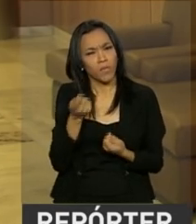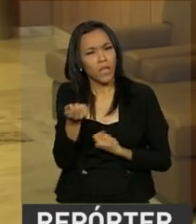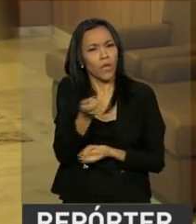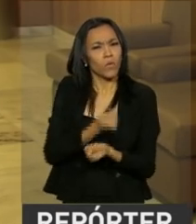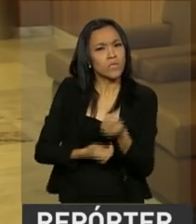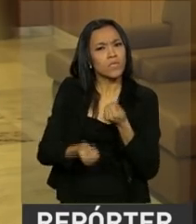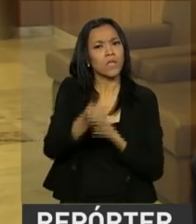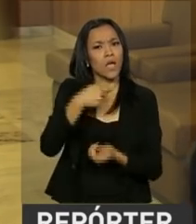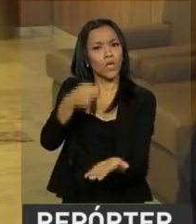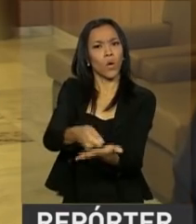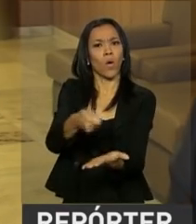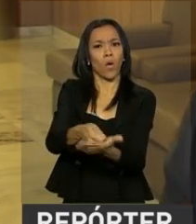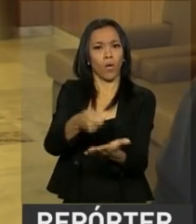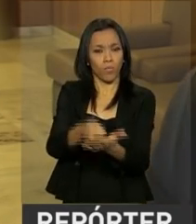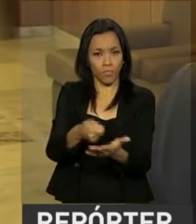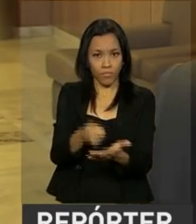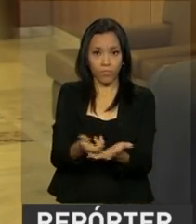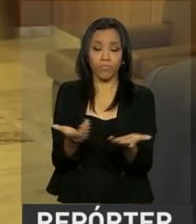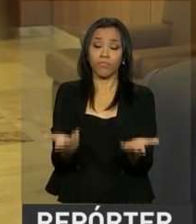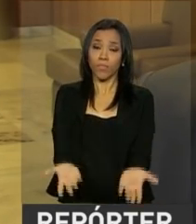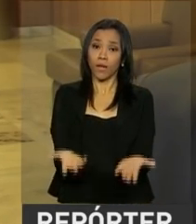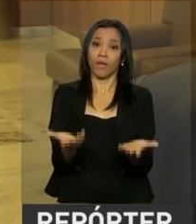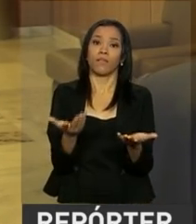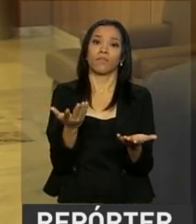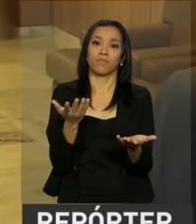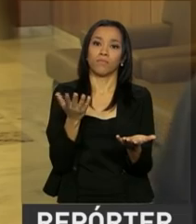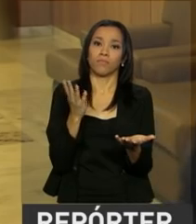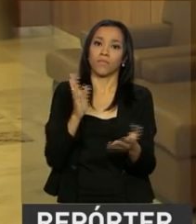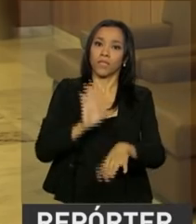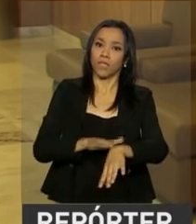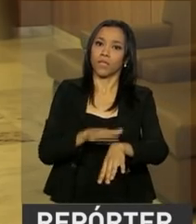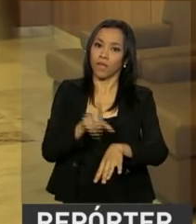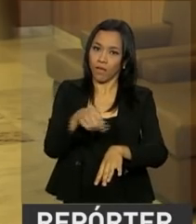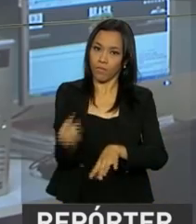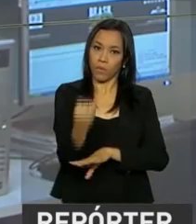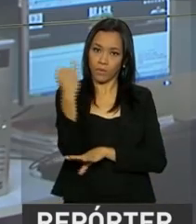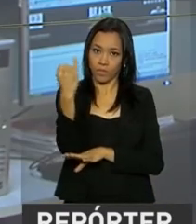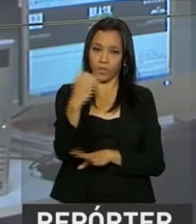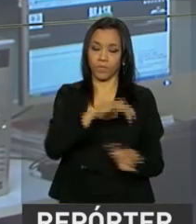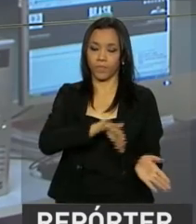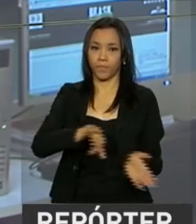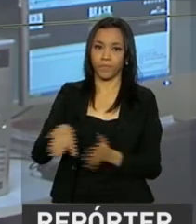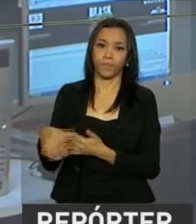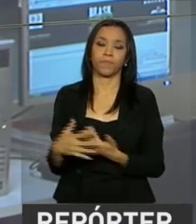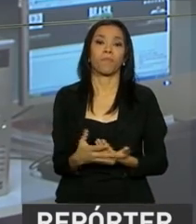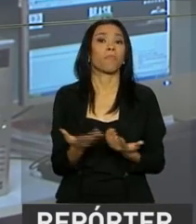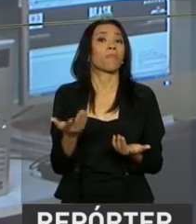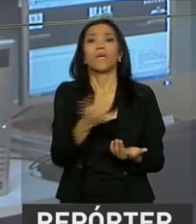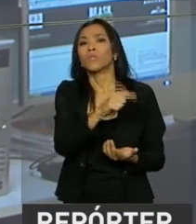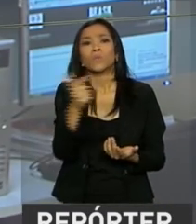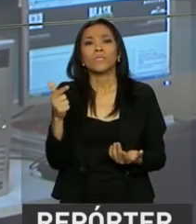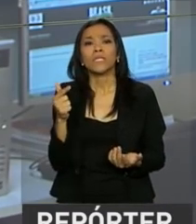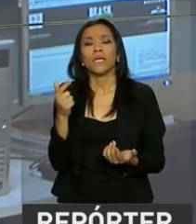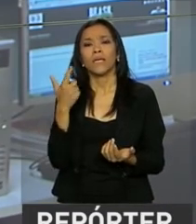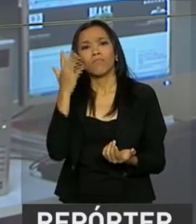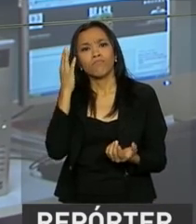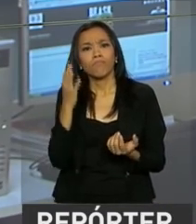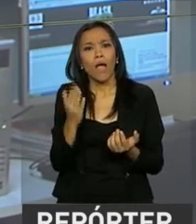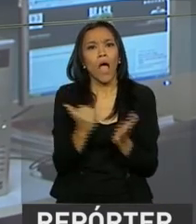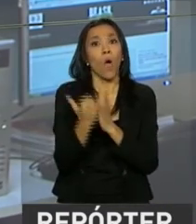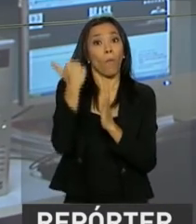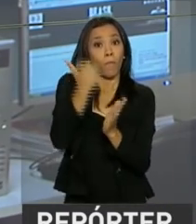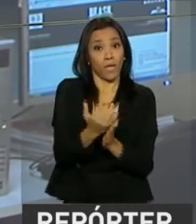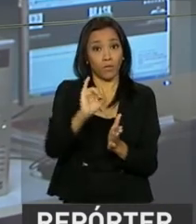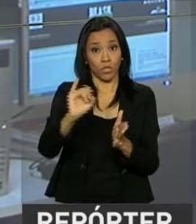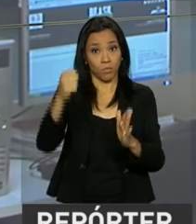necessário e cobrar da base os votos naquele momento que for importante. E não há previsão de aumento de impostos